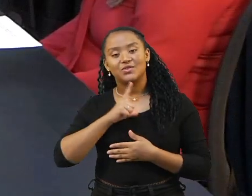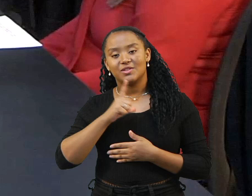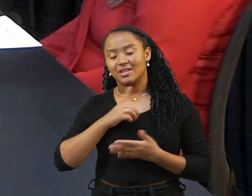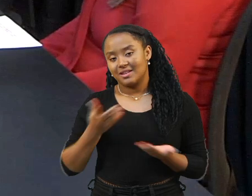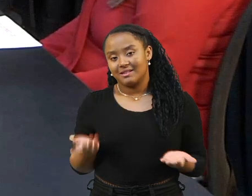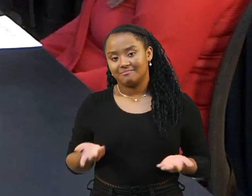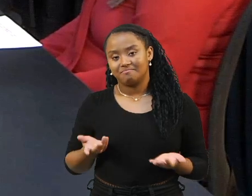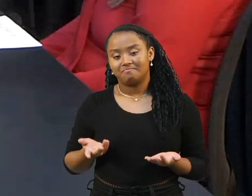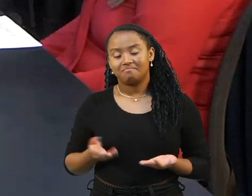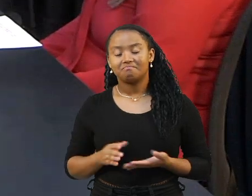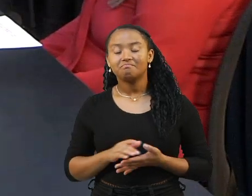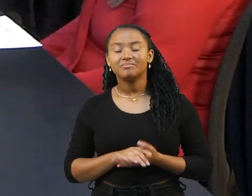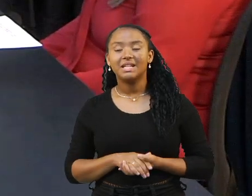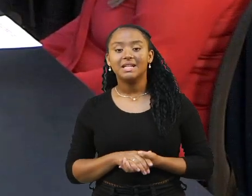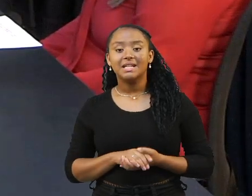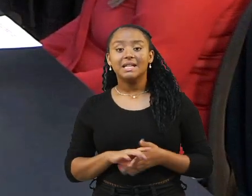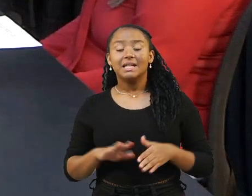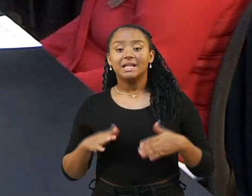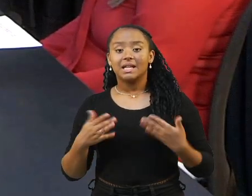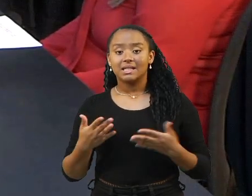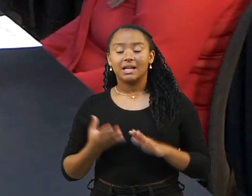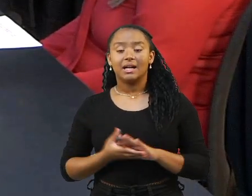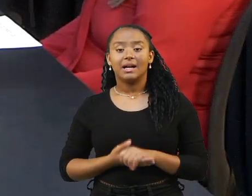tinha... Então, eu